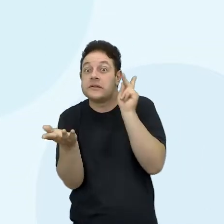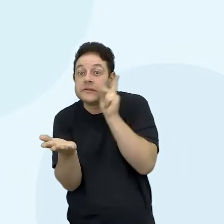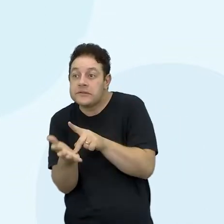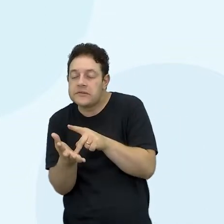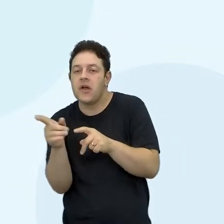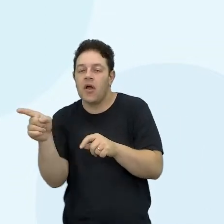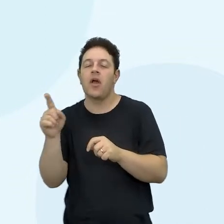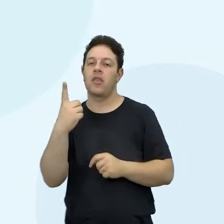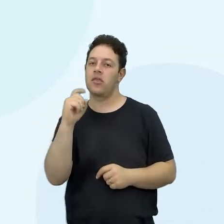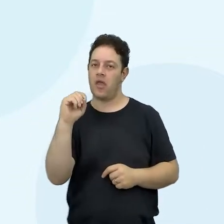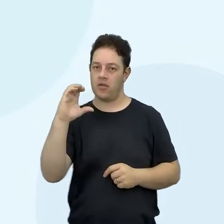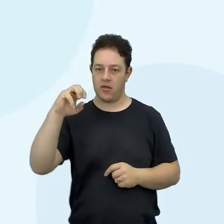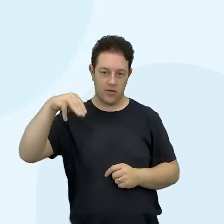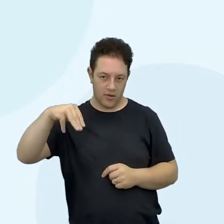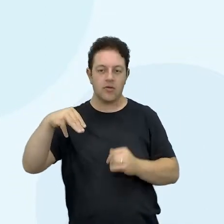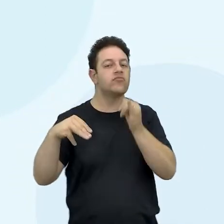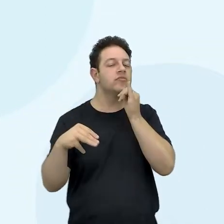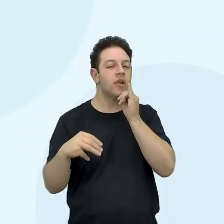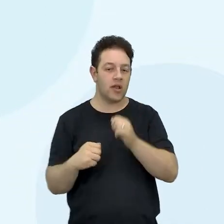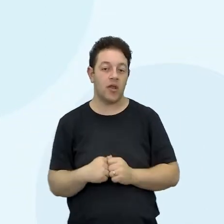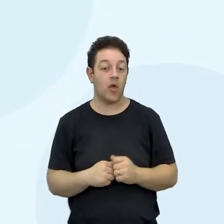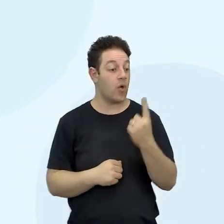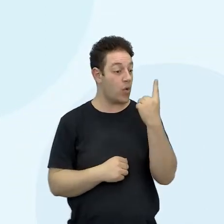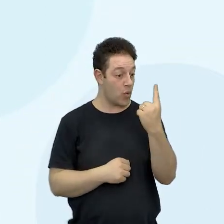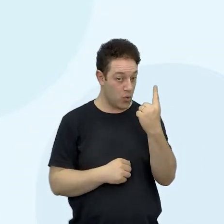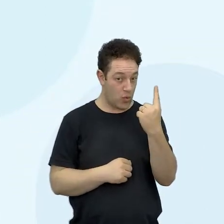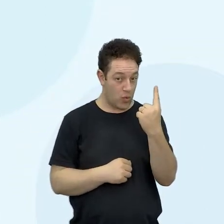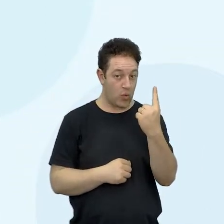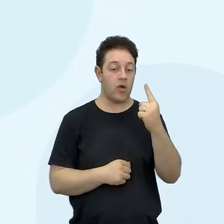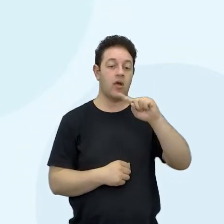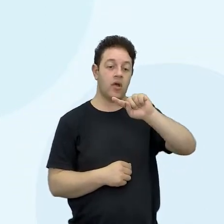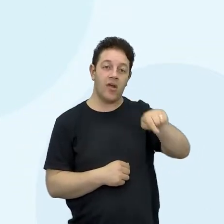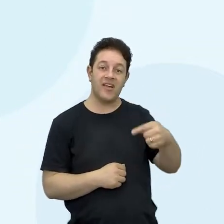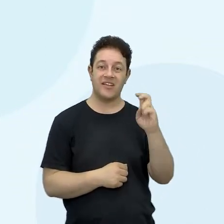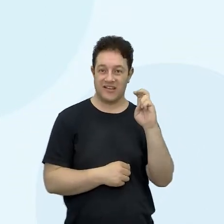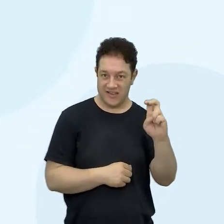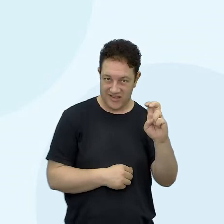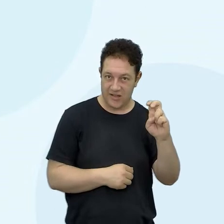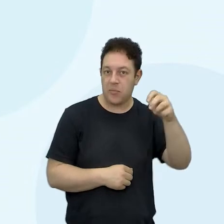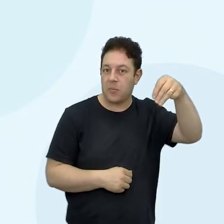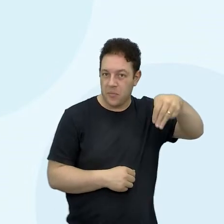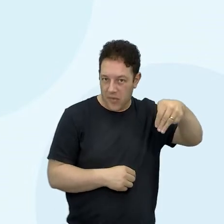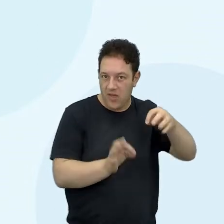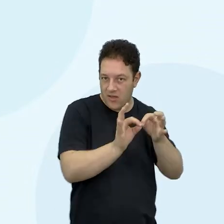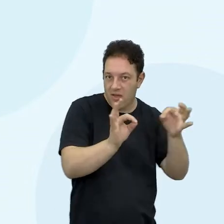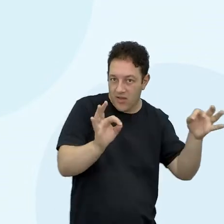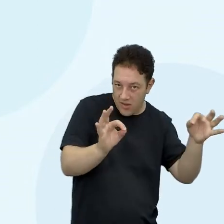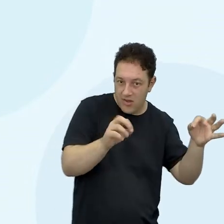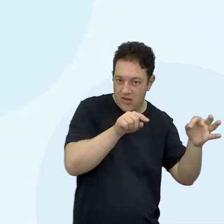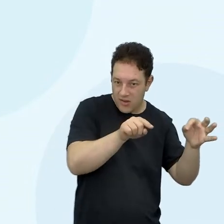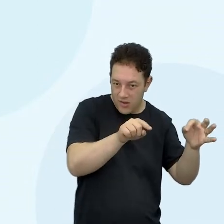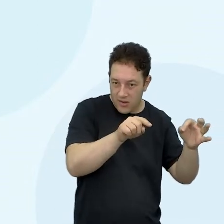Então, uma janela que tem 1,5 metro aqui,